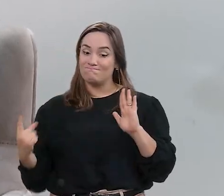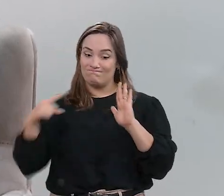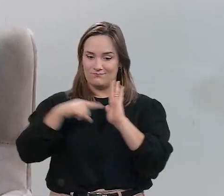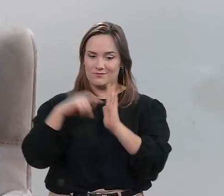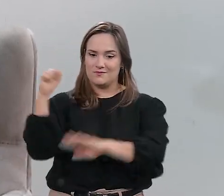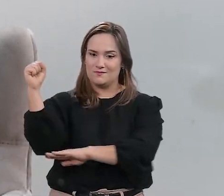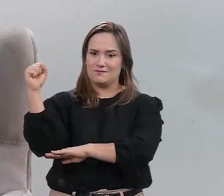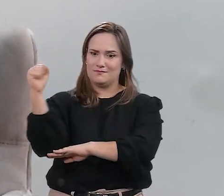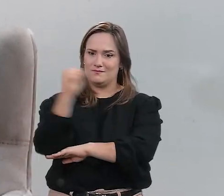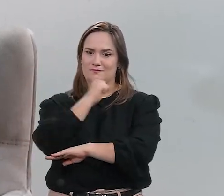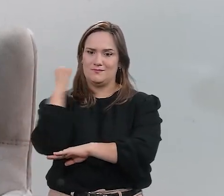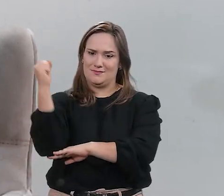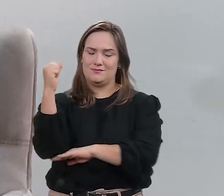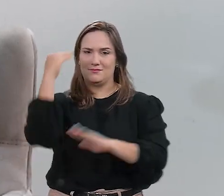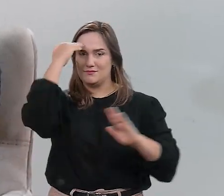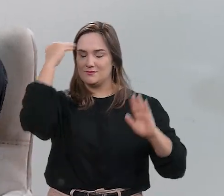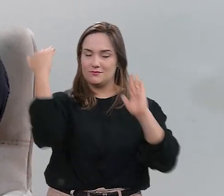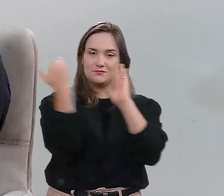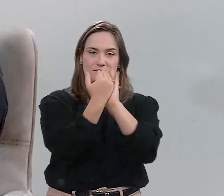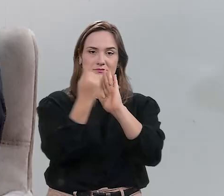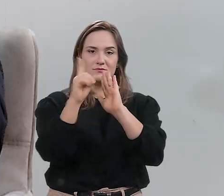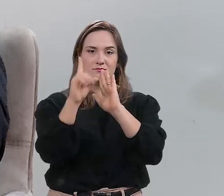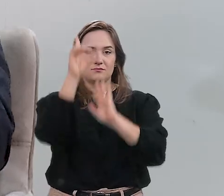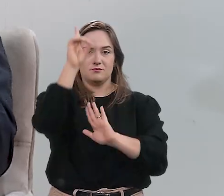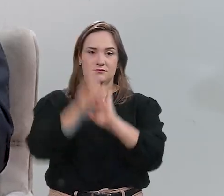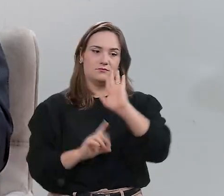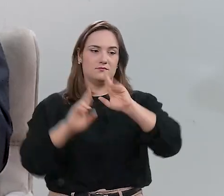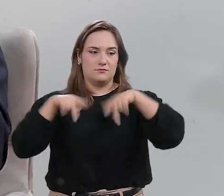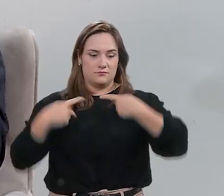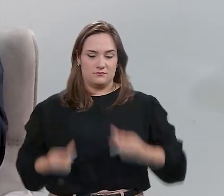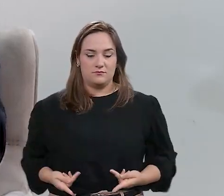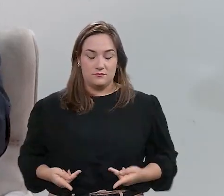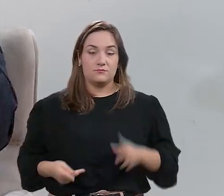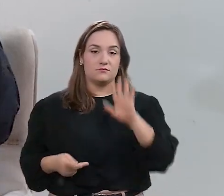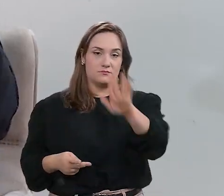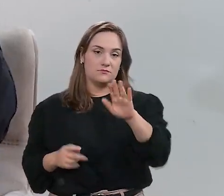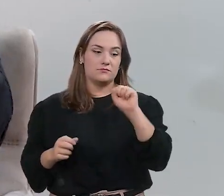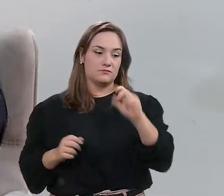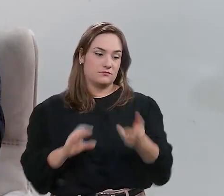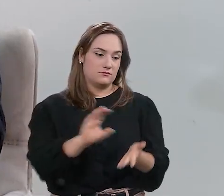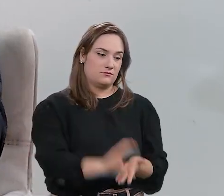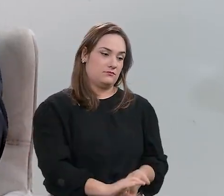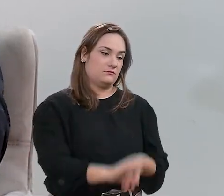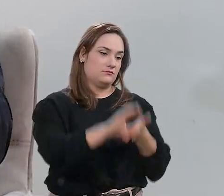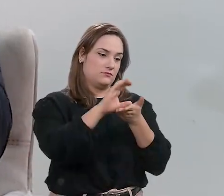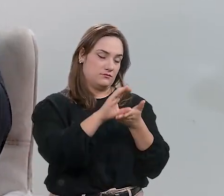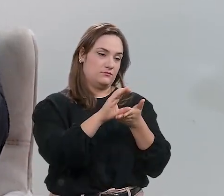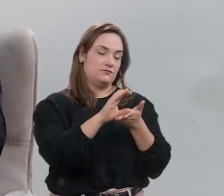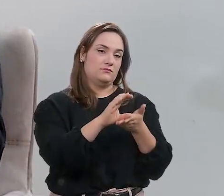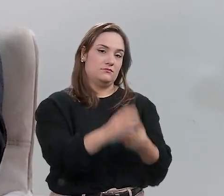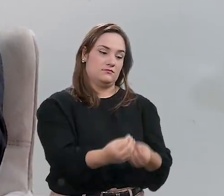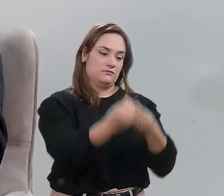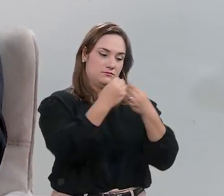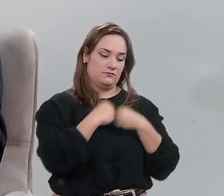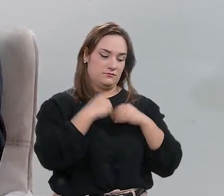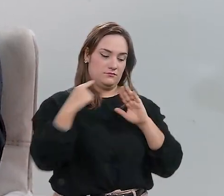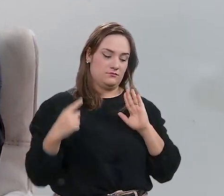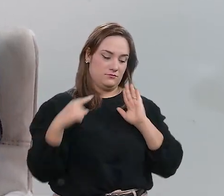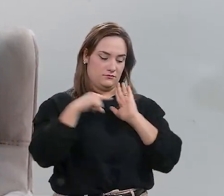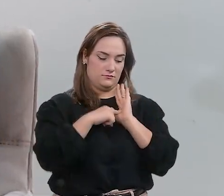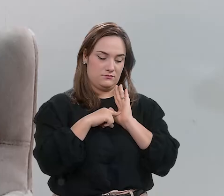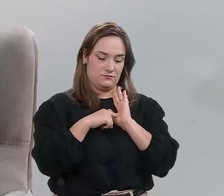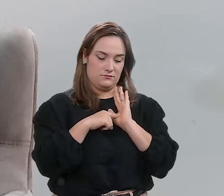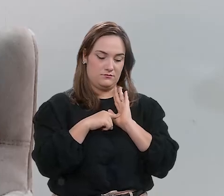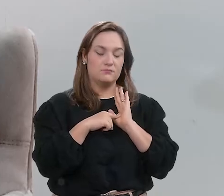de violação dos direitos humanos, o Conselho recebe essa denúncia e encaminha para os órgãos